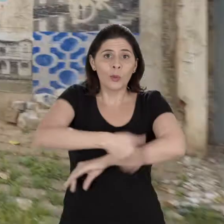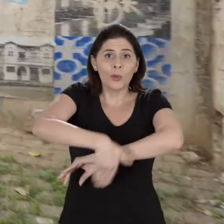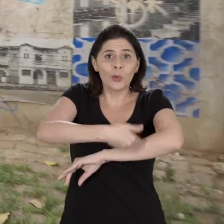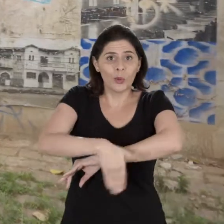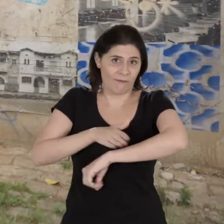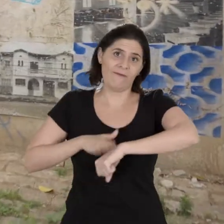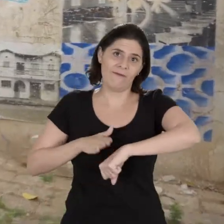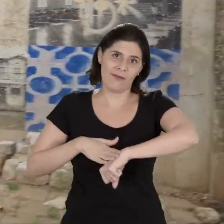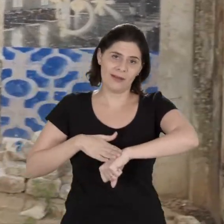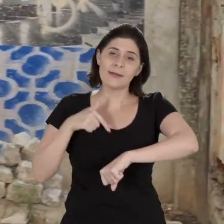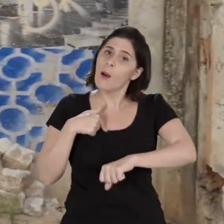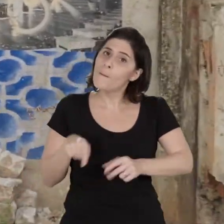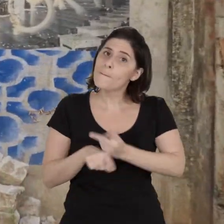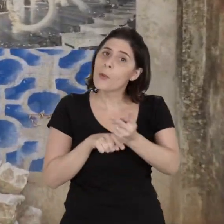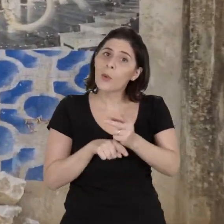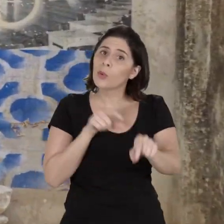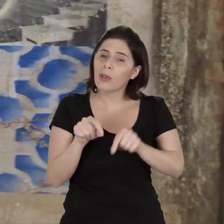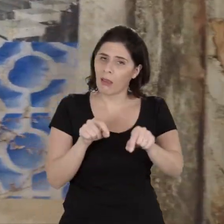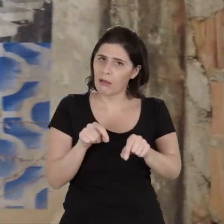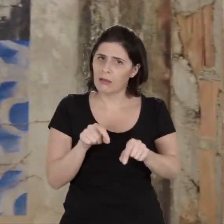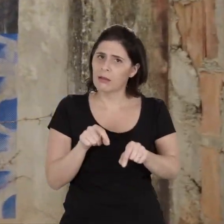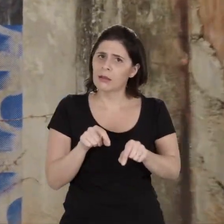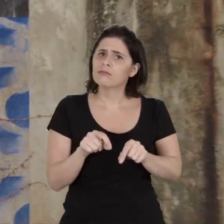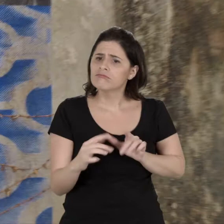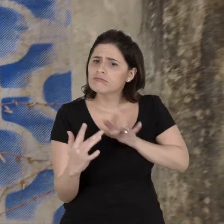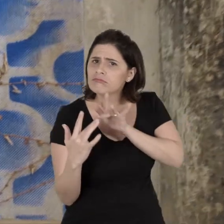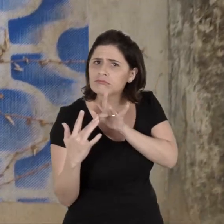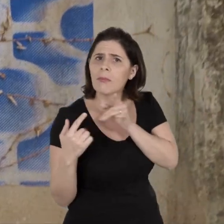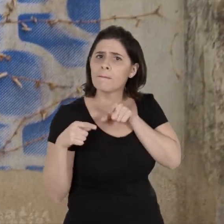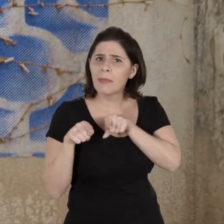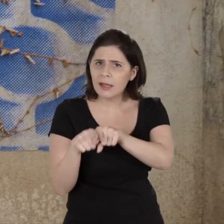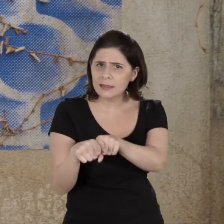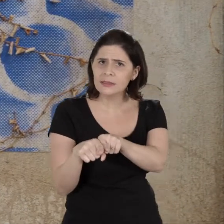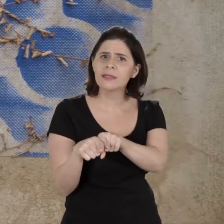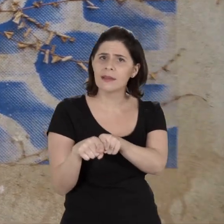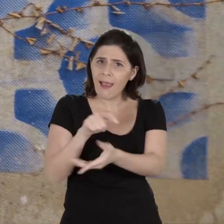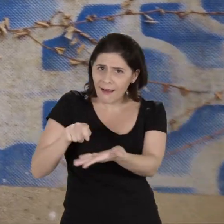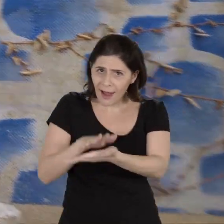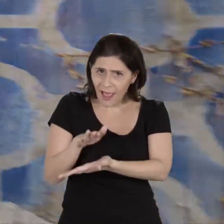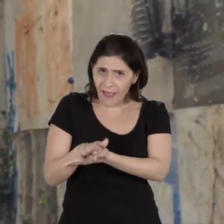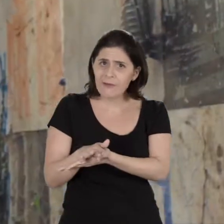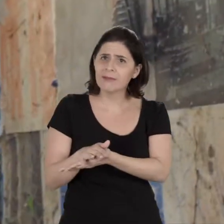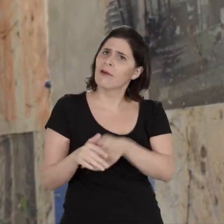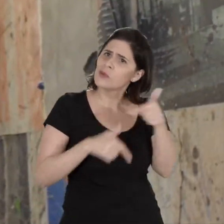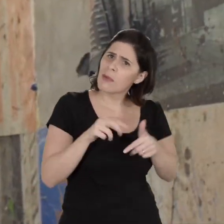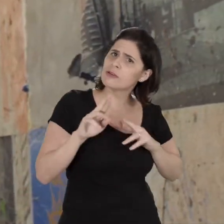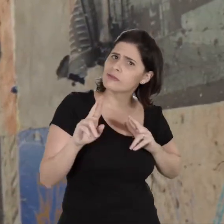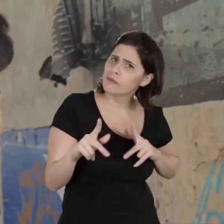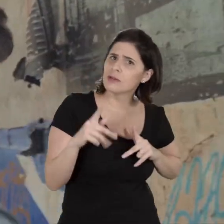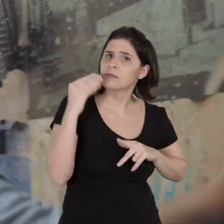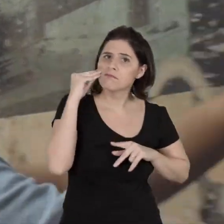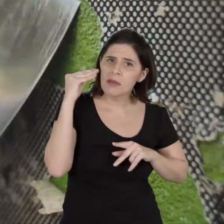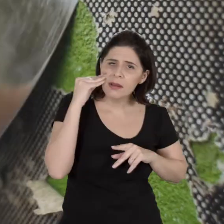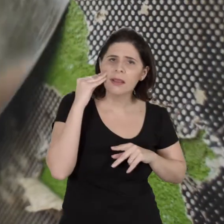E eu tenho procurado, junto a essas gráficas, realizar um trabalho um pouco diferente. Fazer algumas